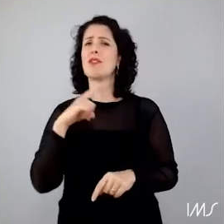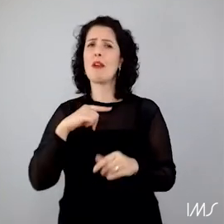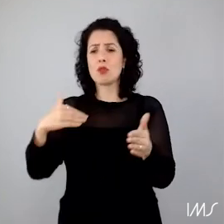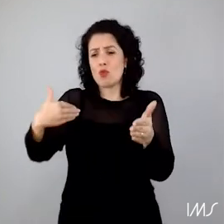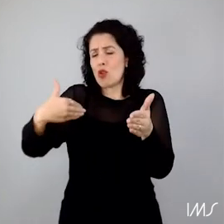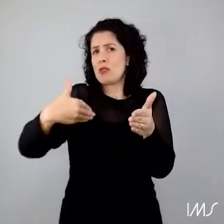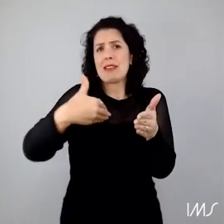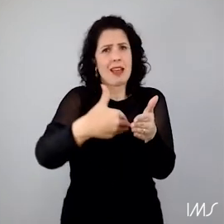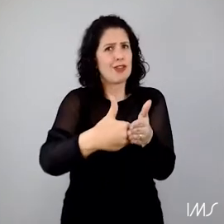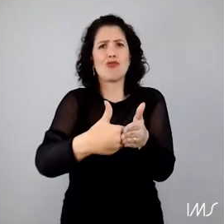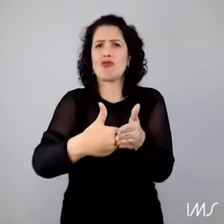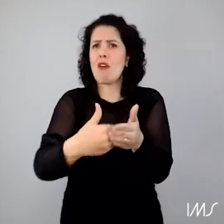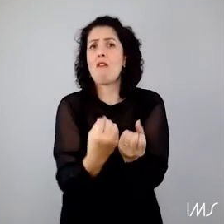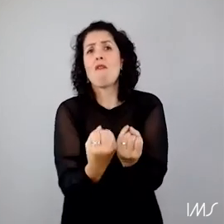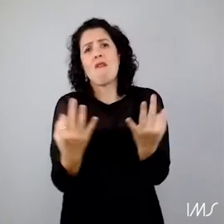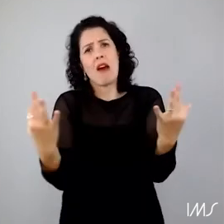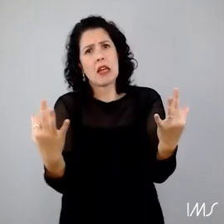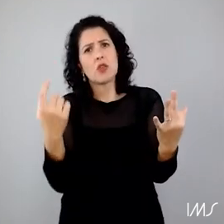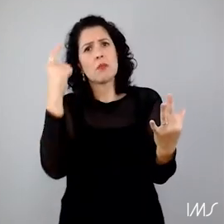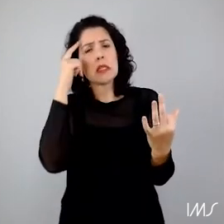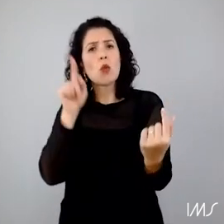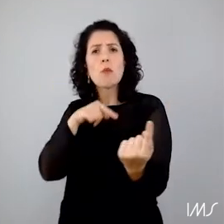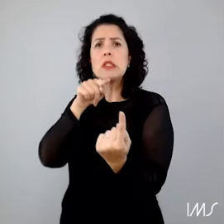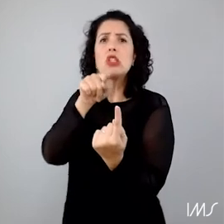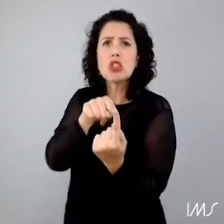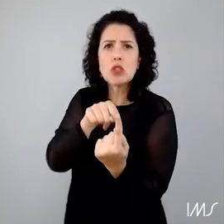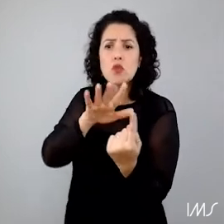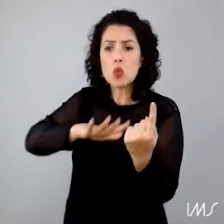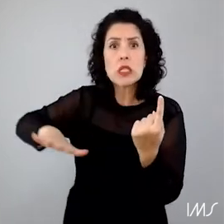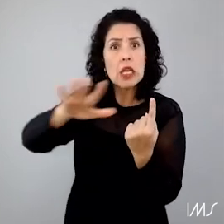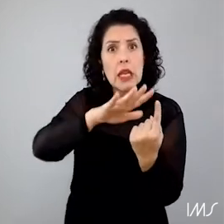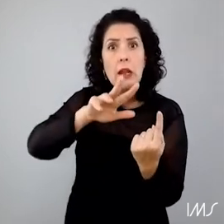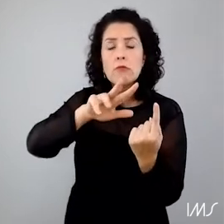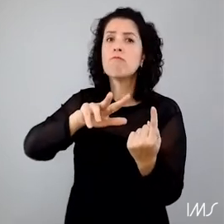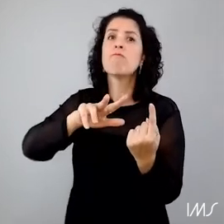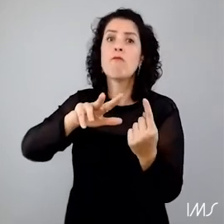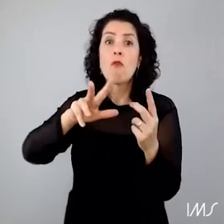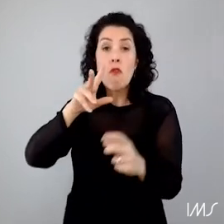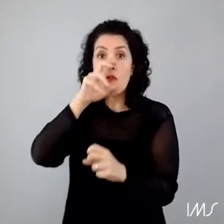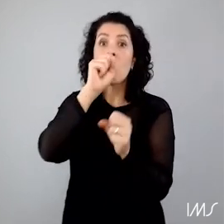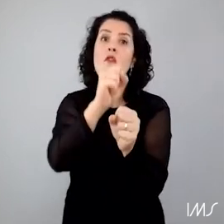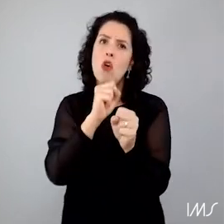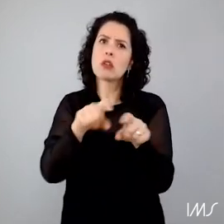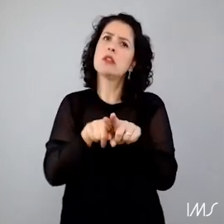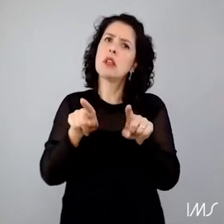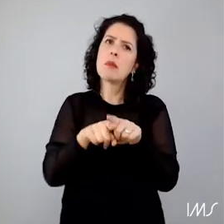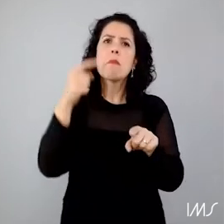processos intensos em busca de uma consolidação de um cenário institucional que